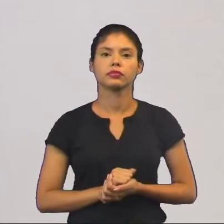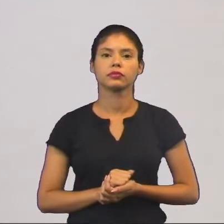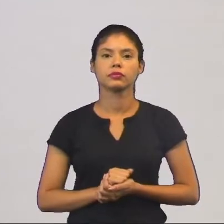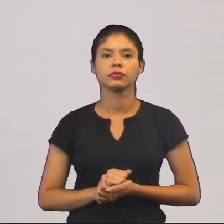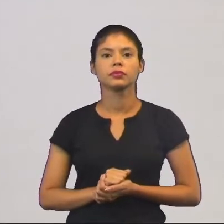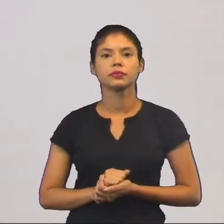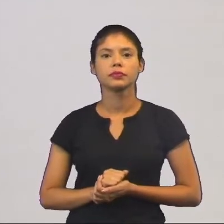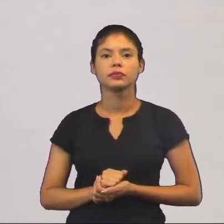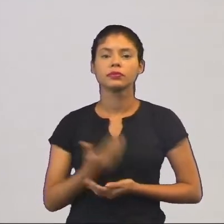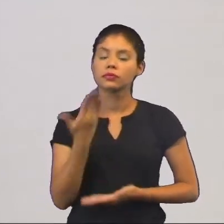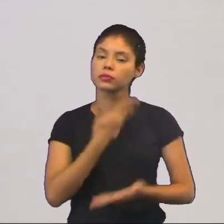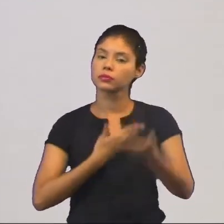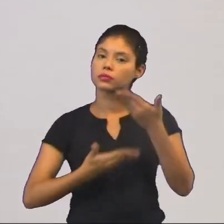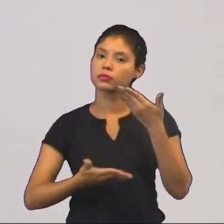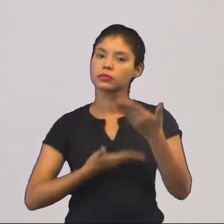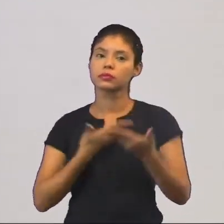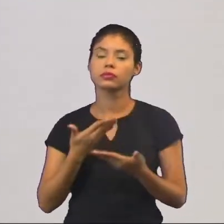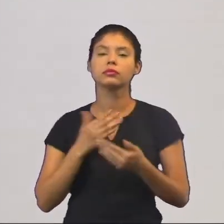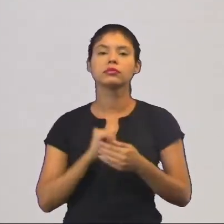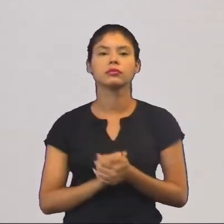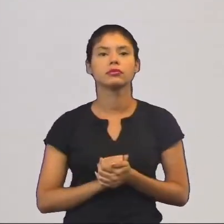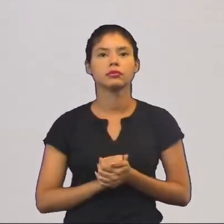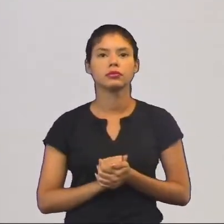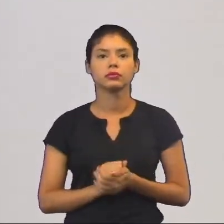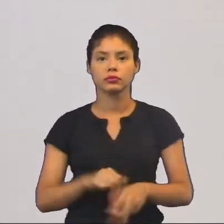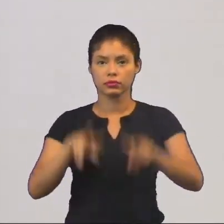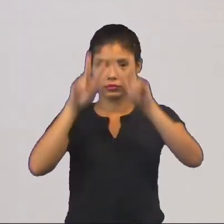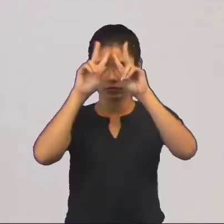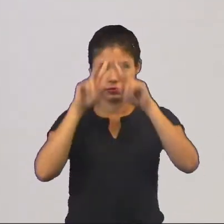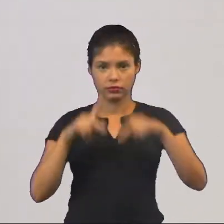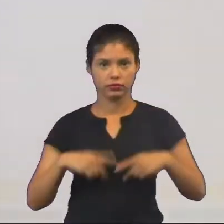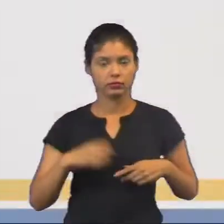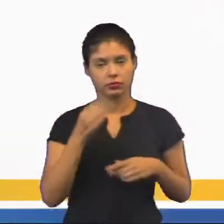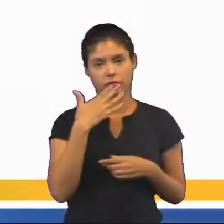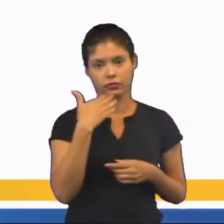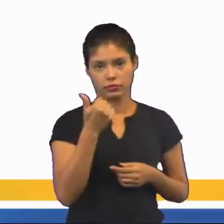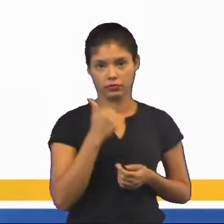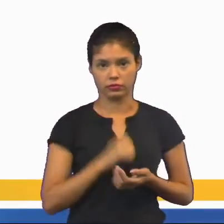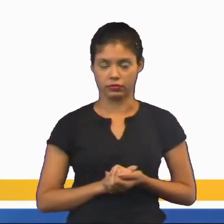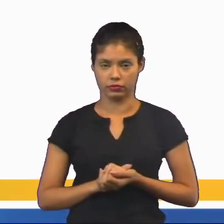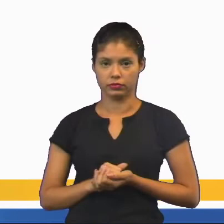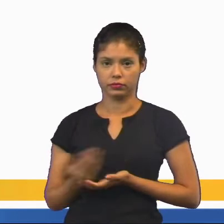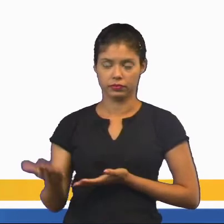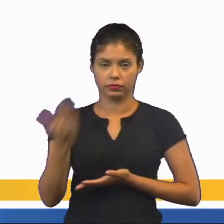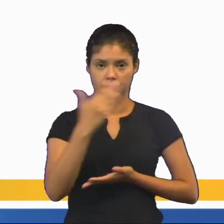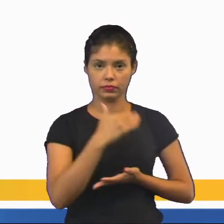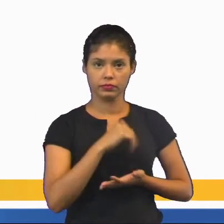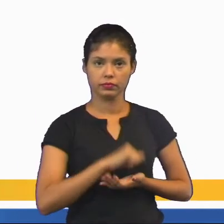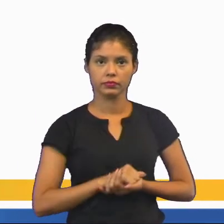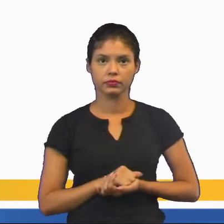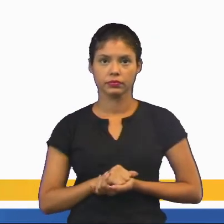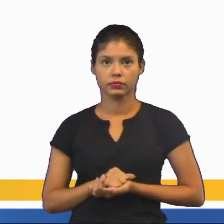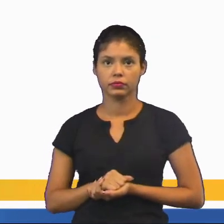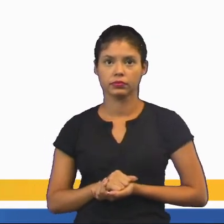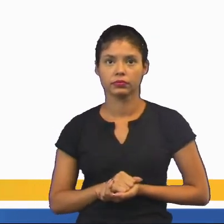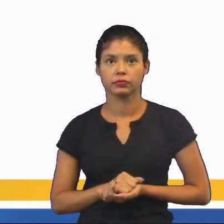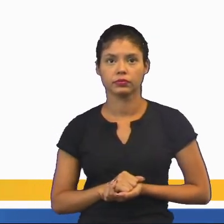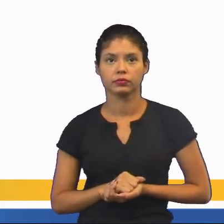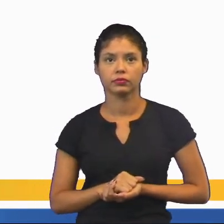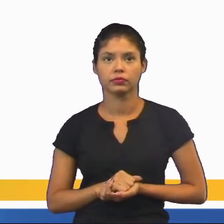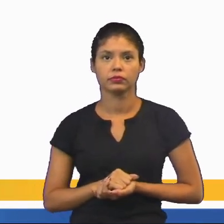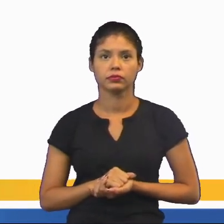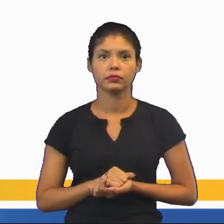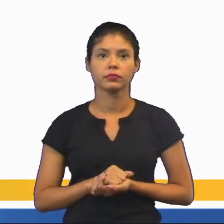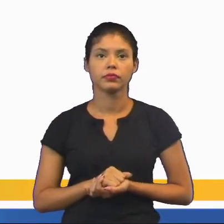a interação e a intervenção humana. Tudo bem, turminha? Então, vamos lá. Vamos prosseguir,